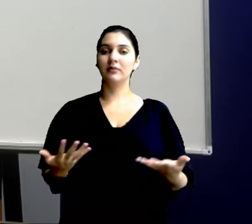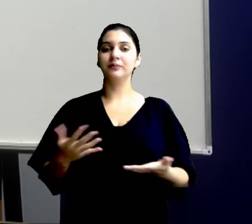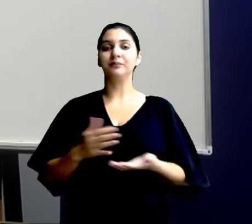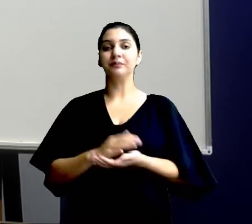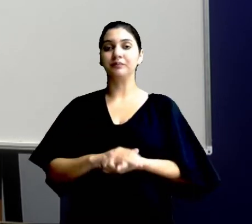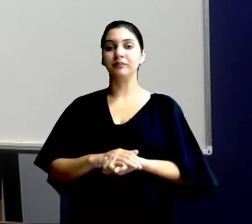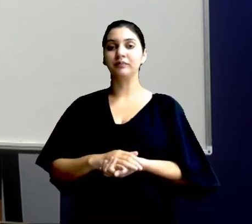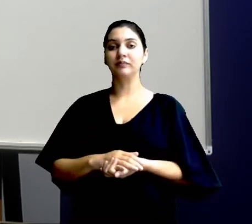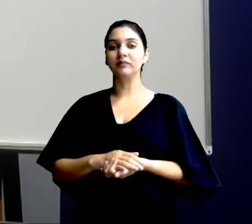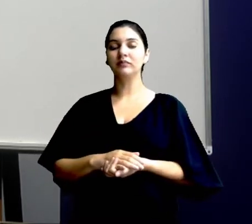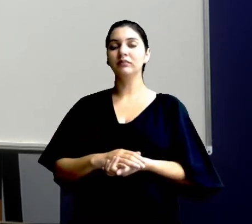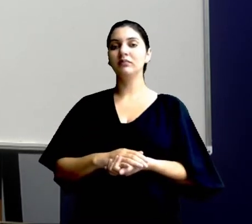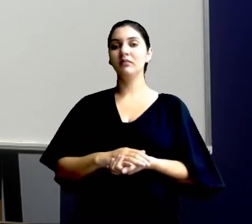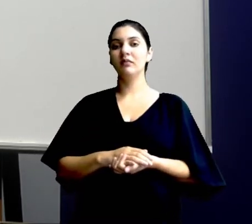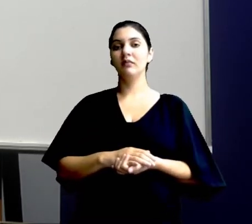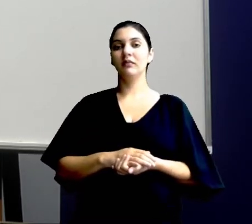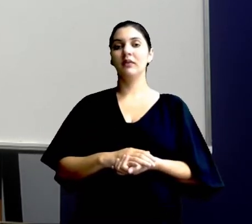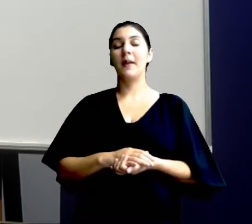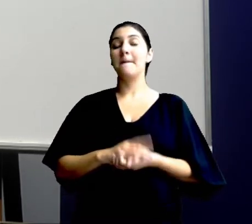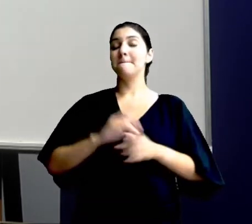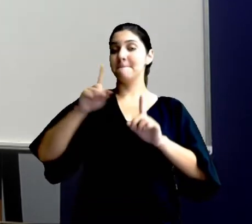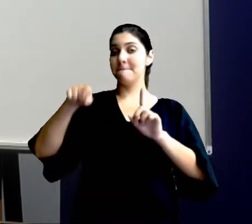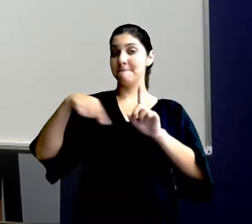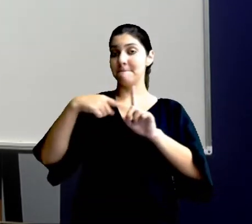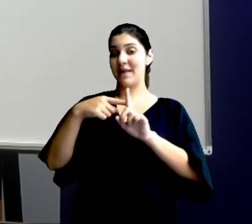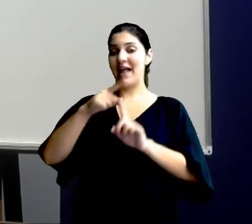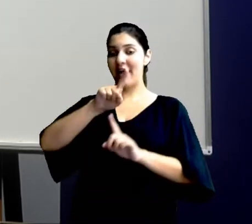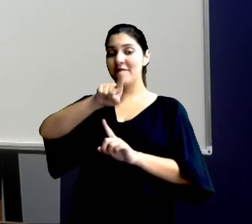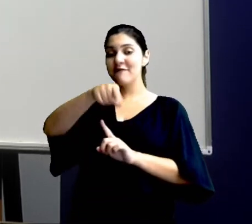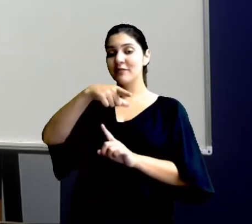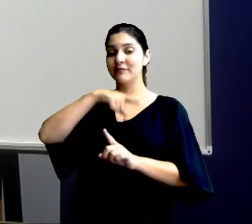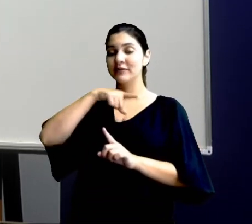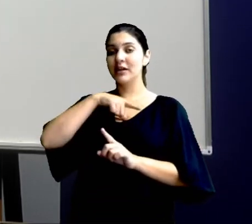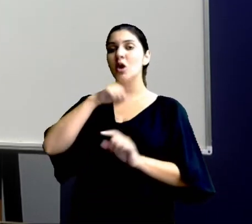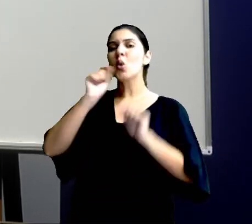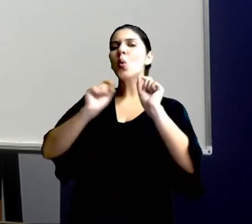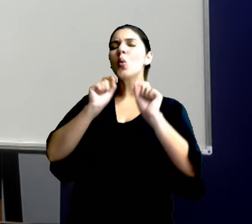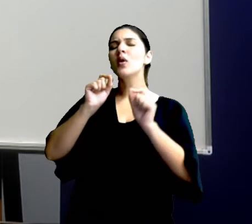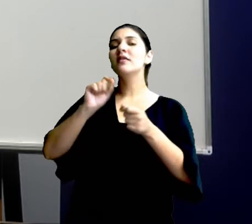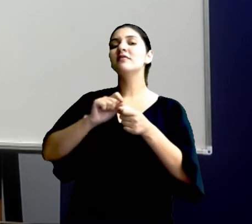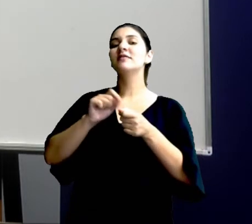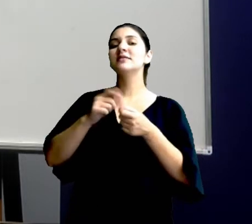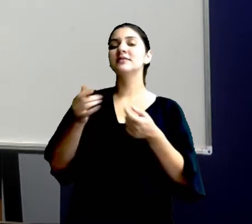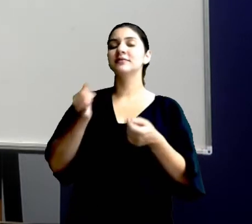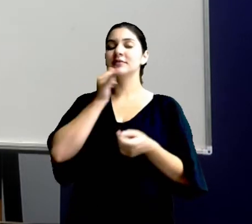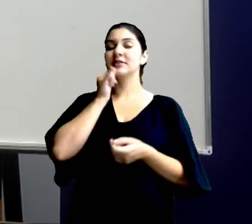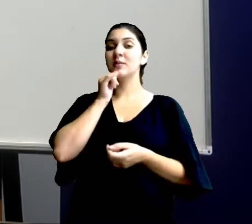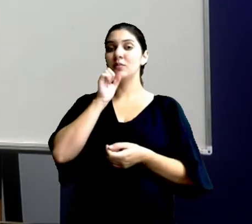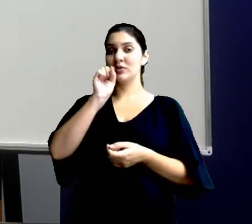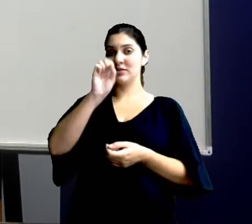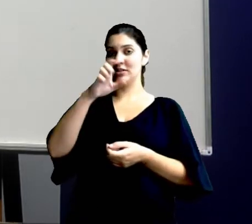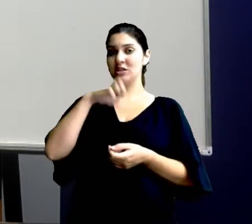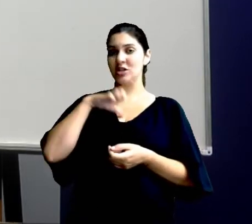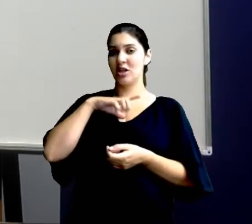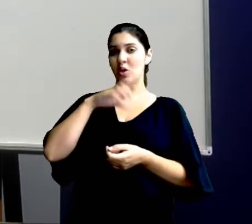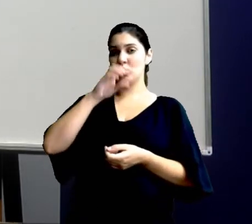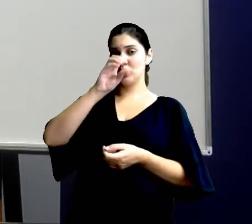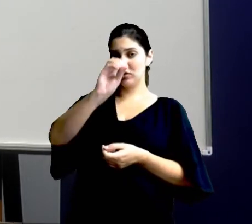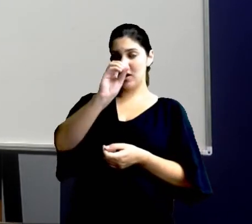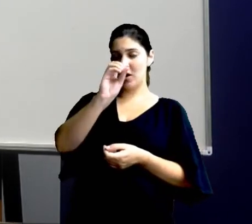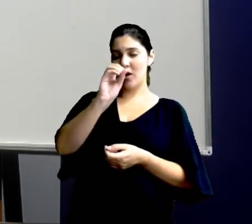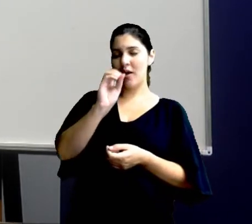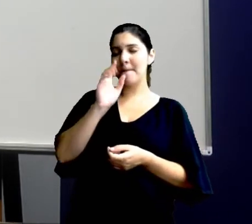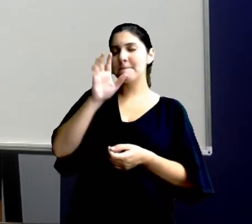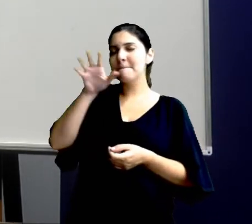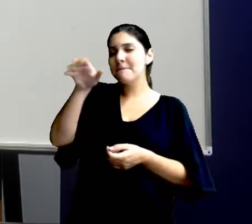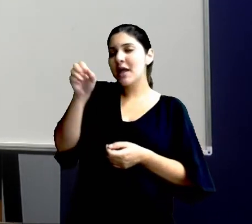Então, mas a vírgula existe. O que é que eu faço com essa vírgula? Se eu tenho só um 0 aqui, então eu pego a vírgula que está